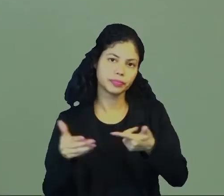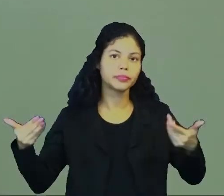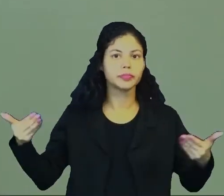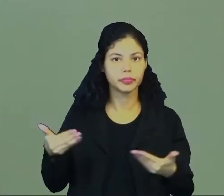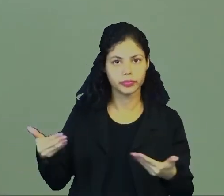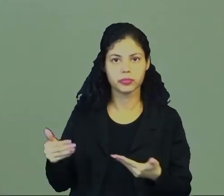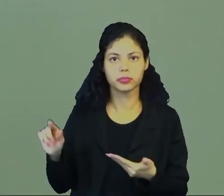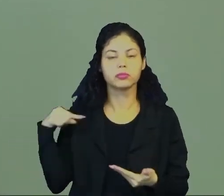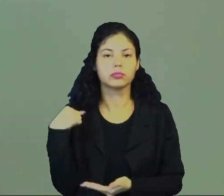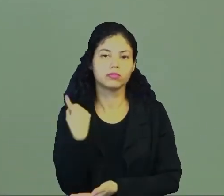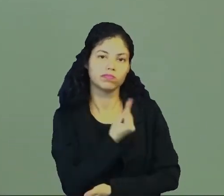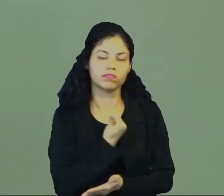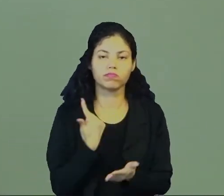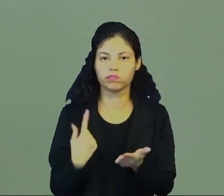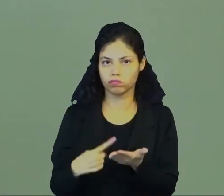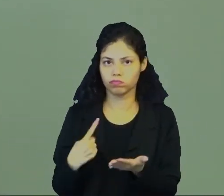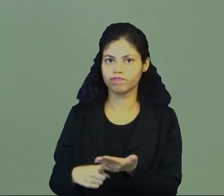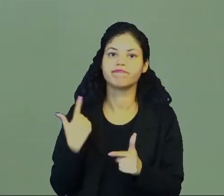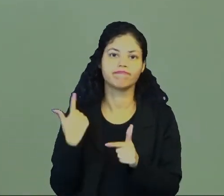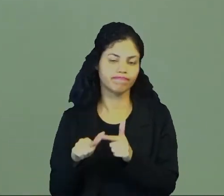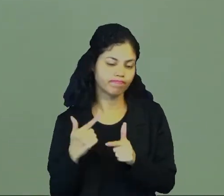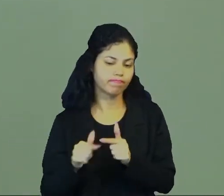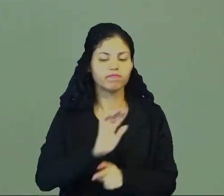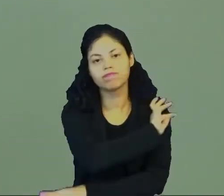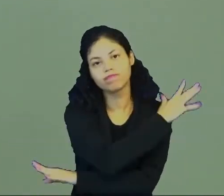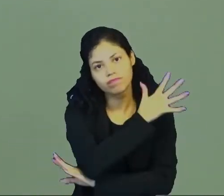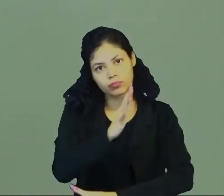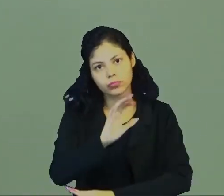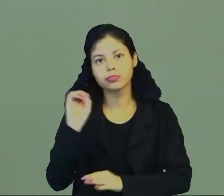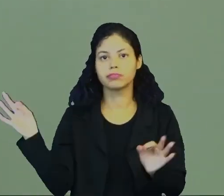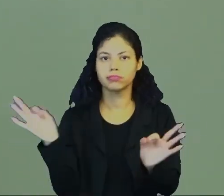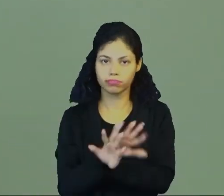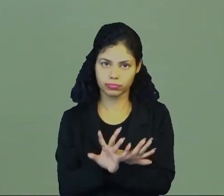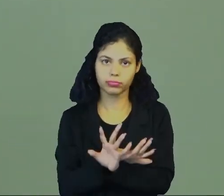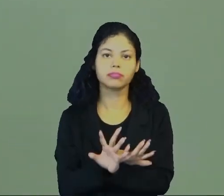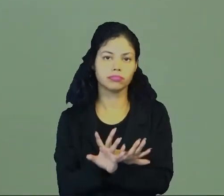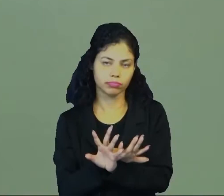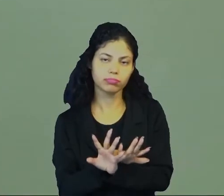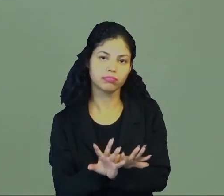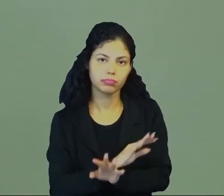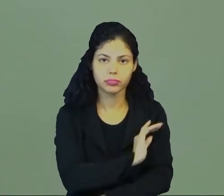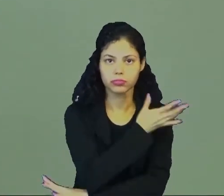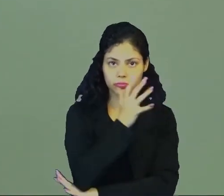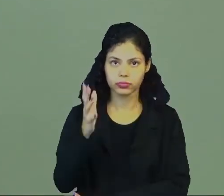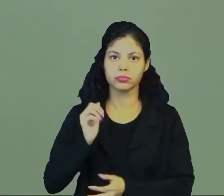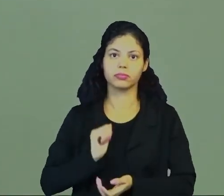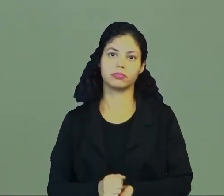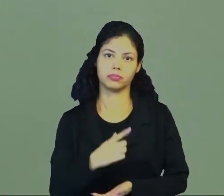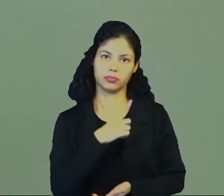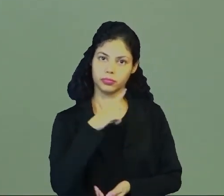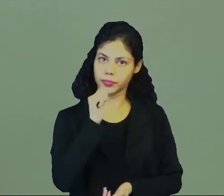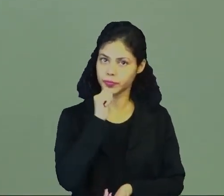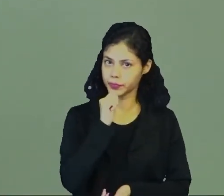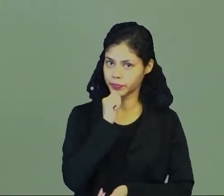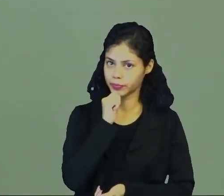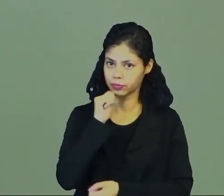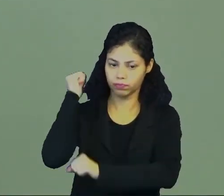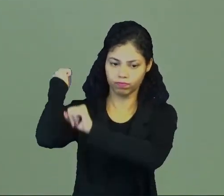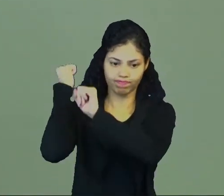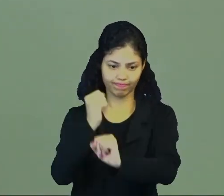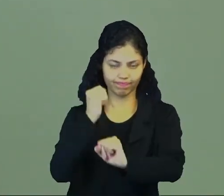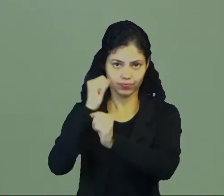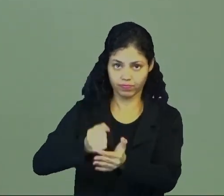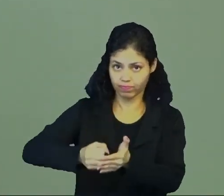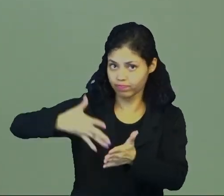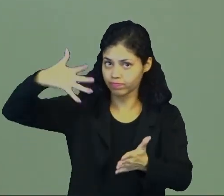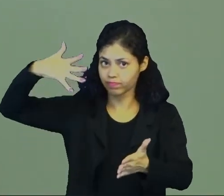hoje que nós consideramos problemas ambientais que ameaçam essa biodiversidade, né? Nós temos aí a caça em